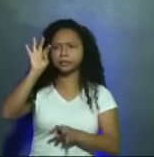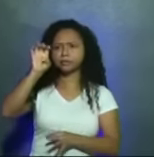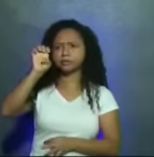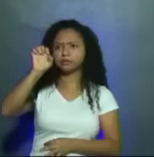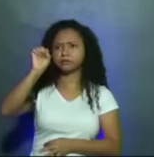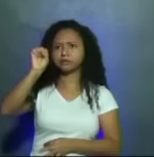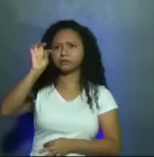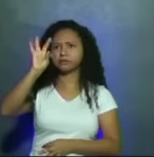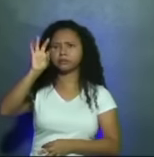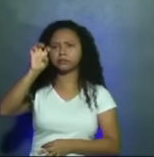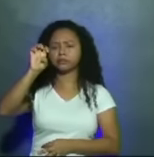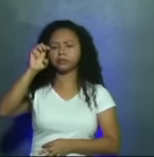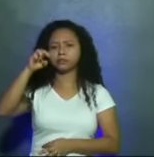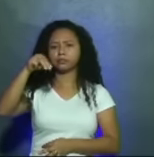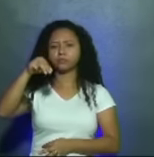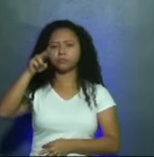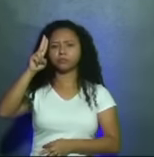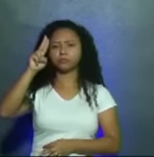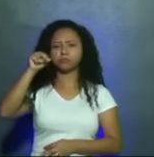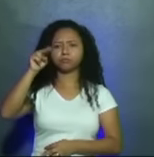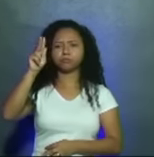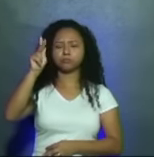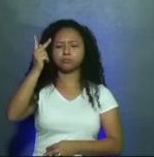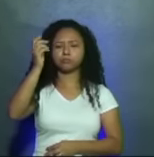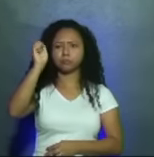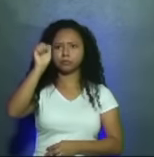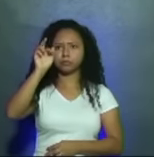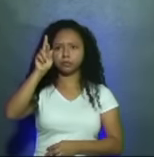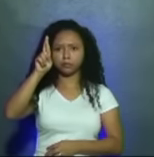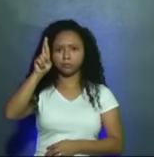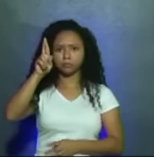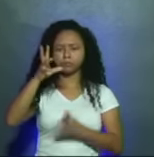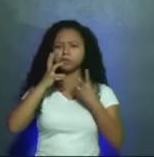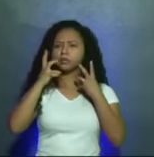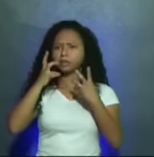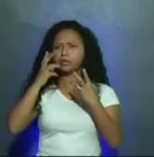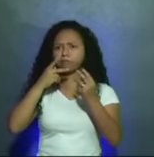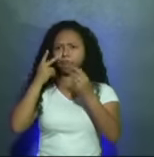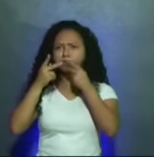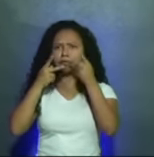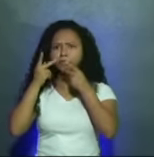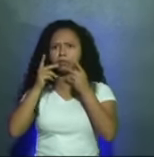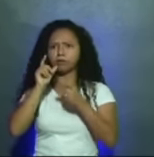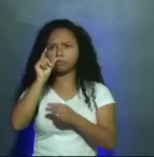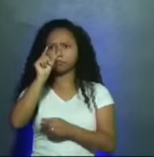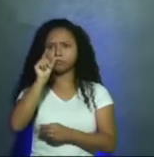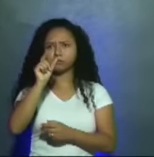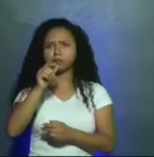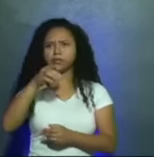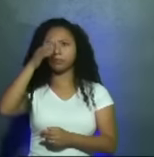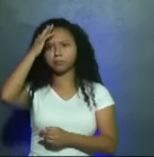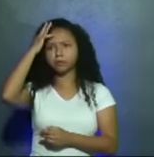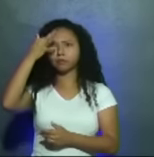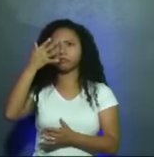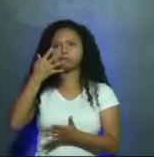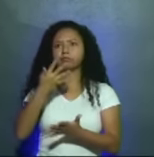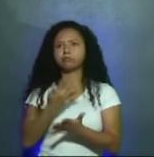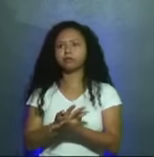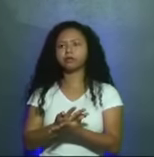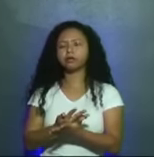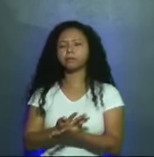com o microfone. Ou leva até ele lá. Você quer dar um testemunho aí, irmão? Pela fé, pela fé. Mas